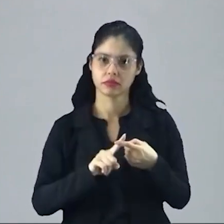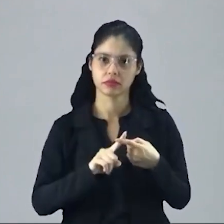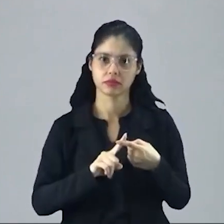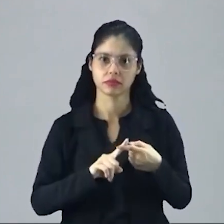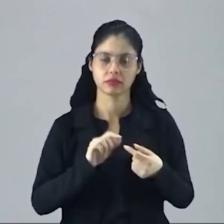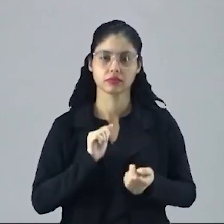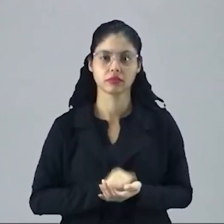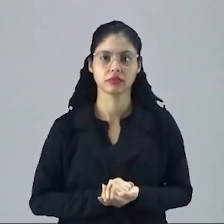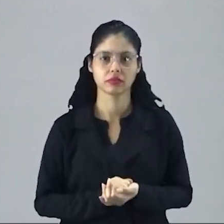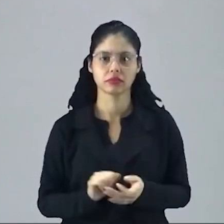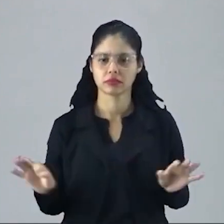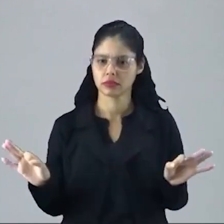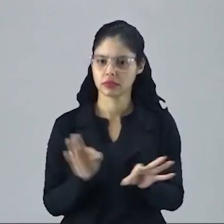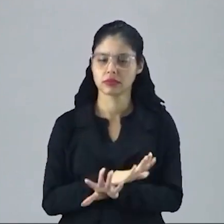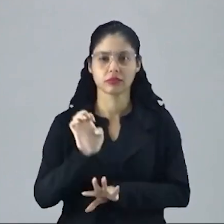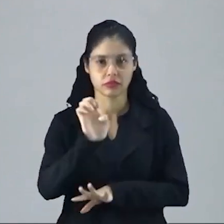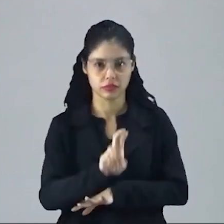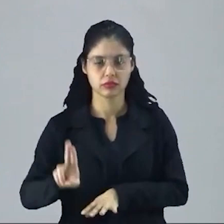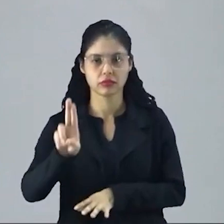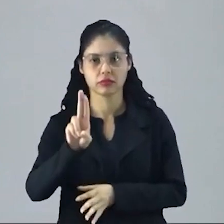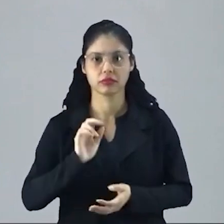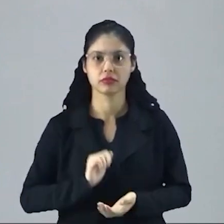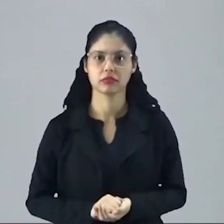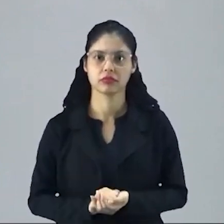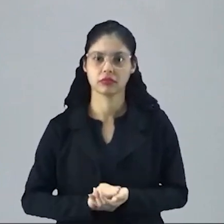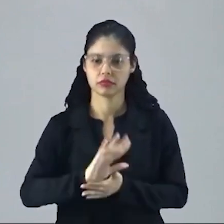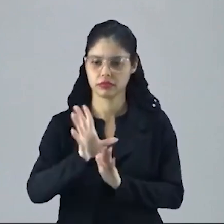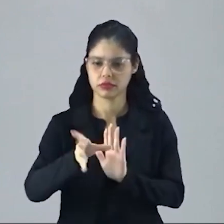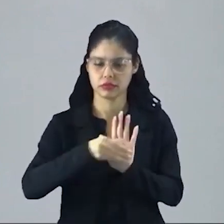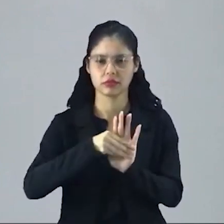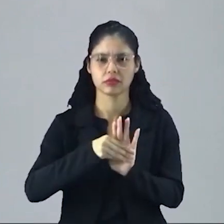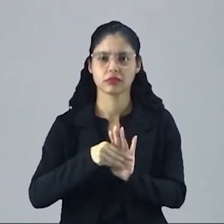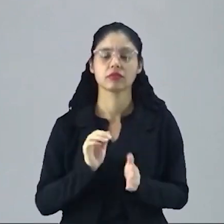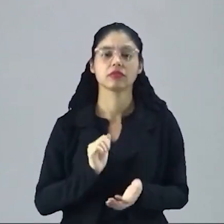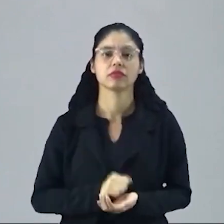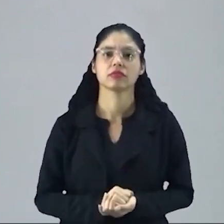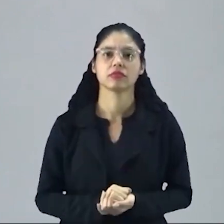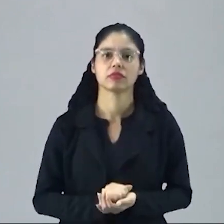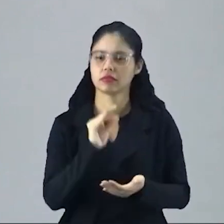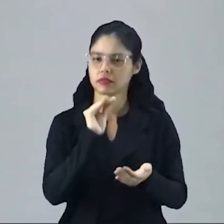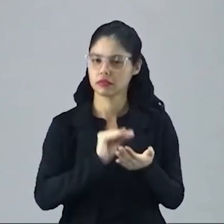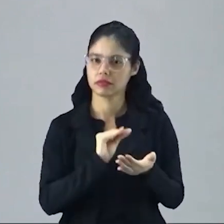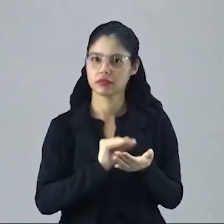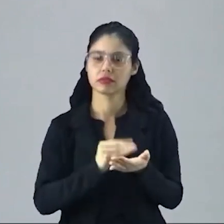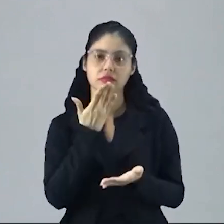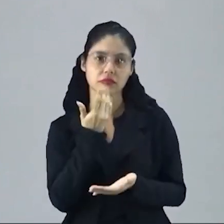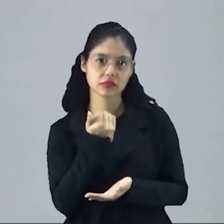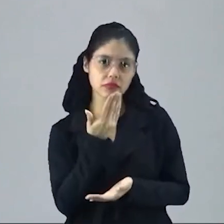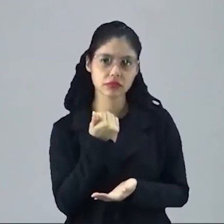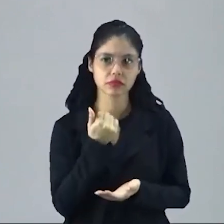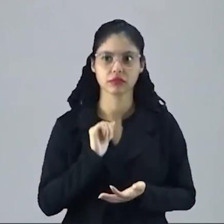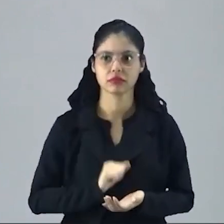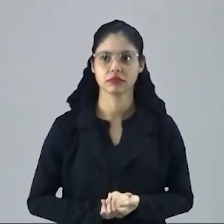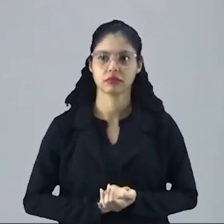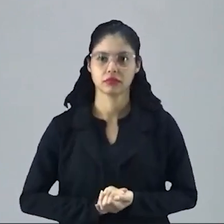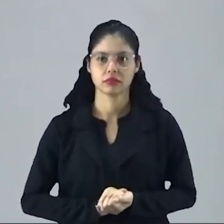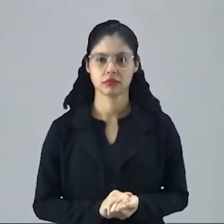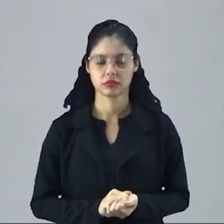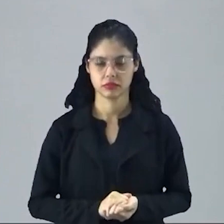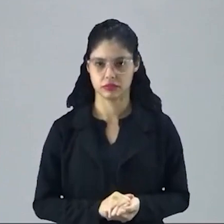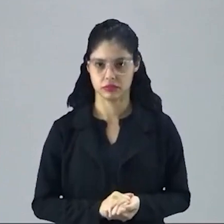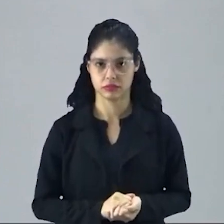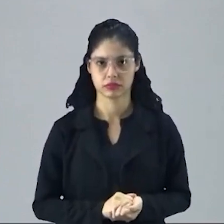destruiu a Europa, as pessoas já estavam marcadas sobre essa questão de falta de alimentação,